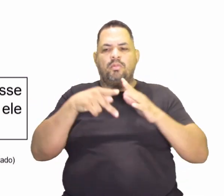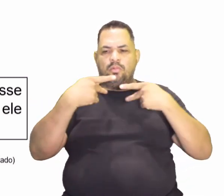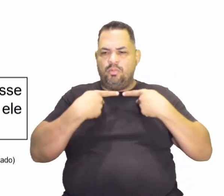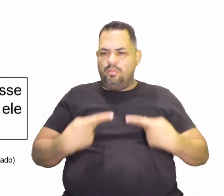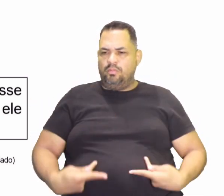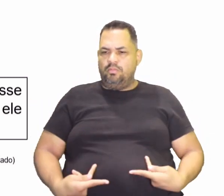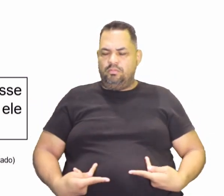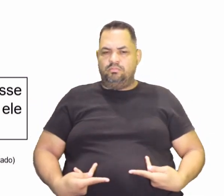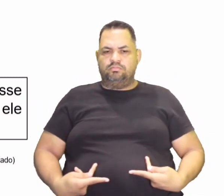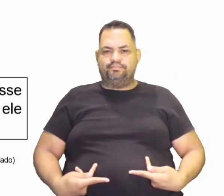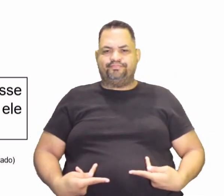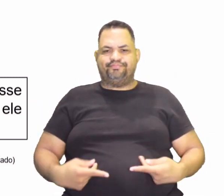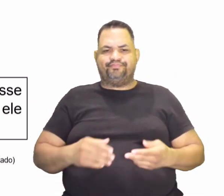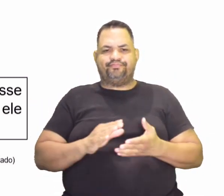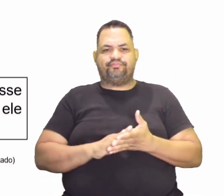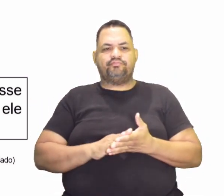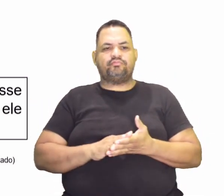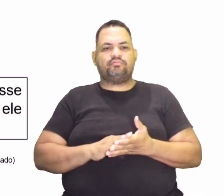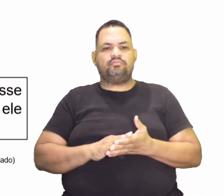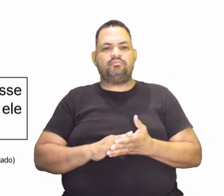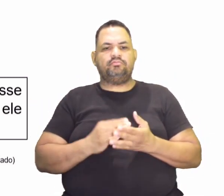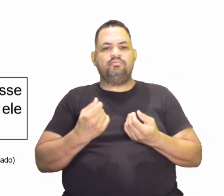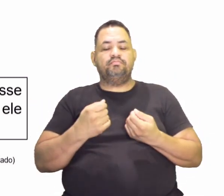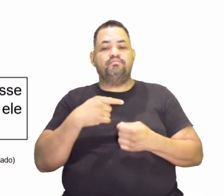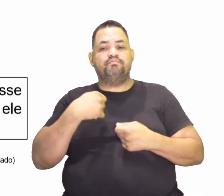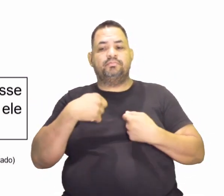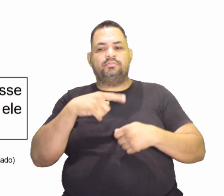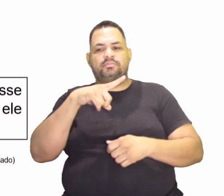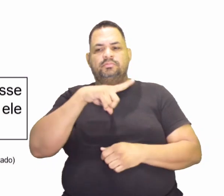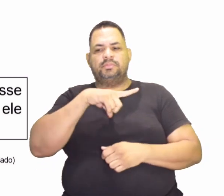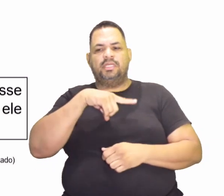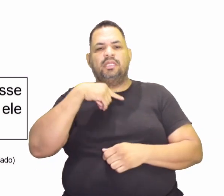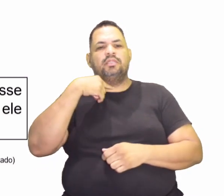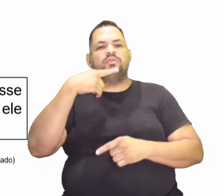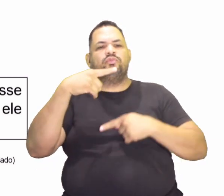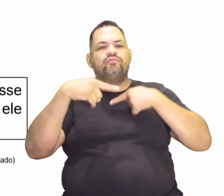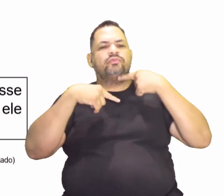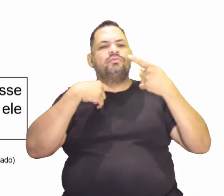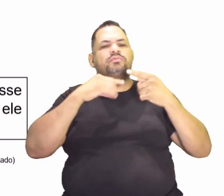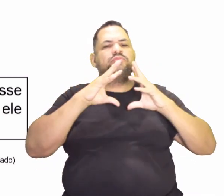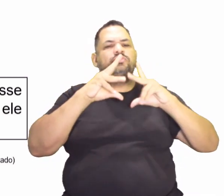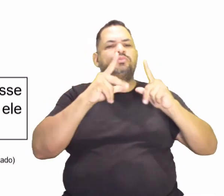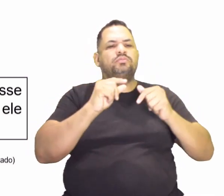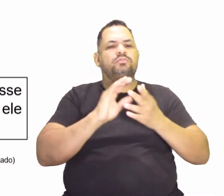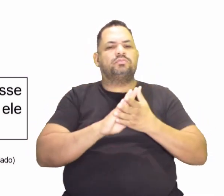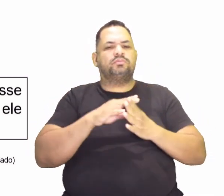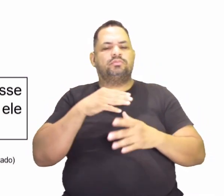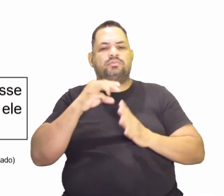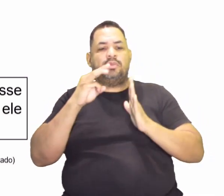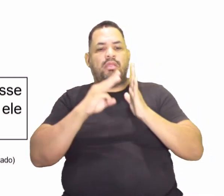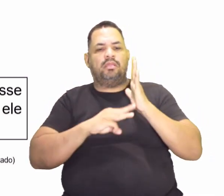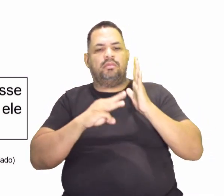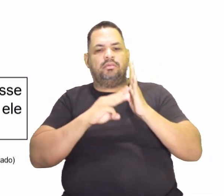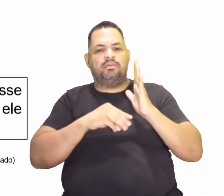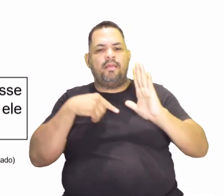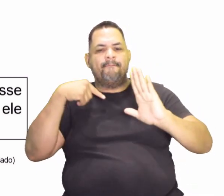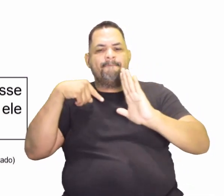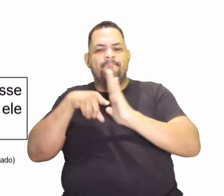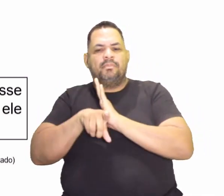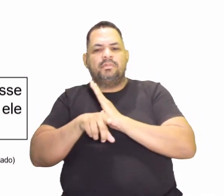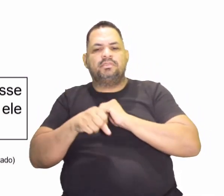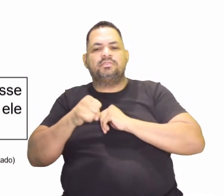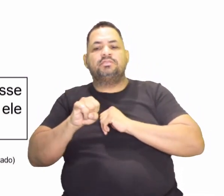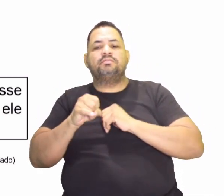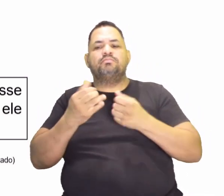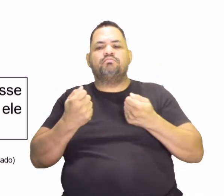né? Então, assim, ele diz, ó, tenho que duvidar de tudo isso. A dúvida metódica indaga se